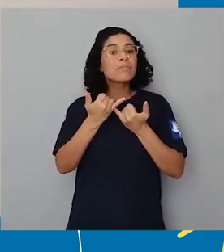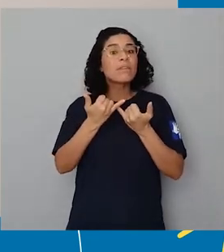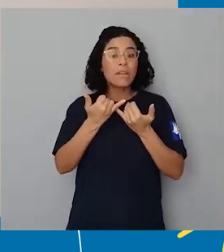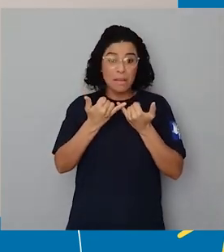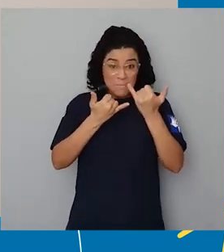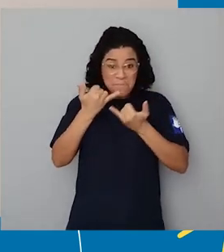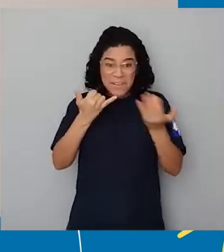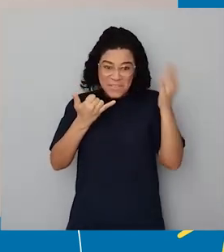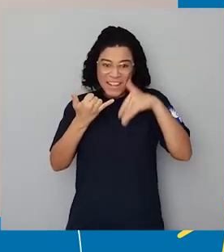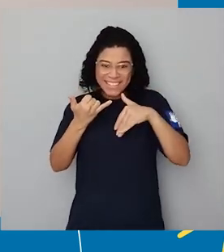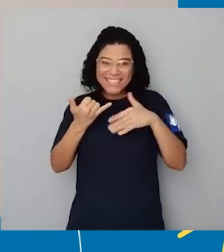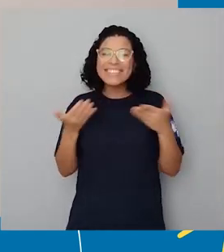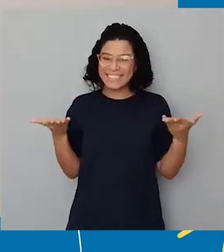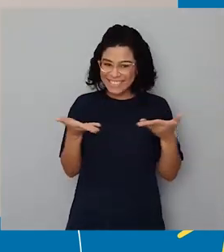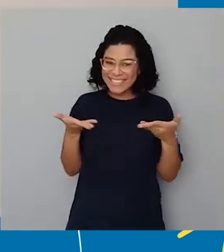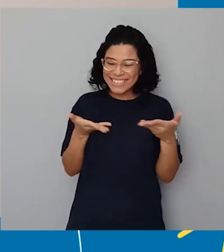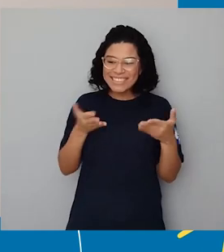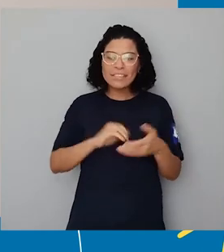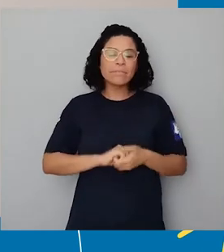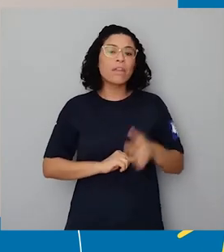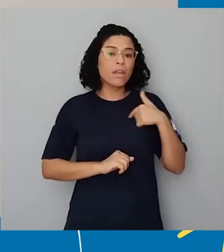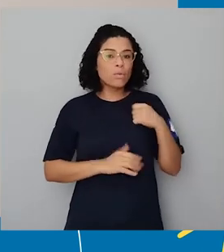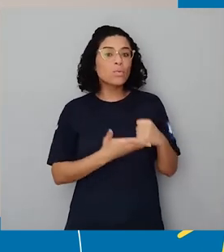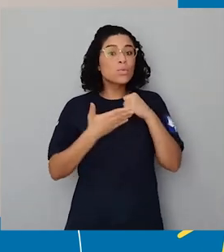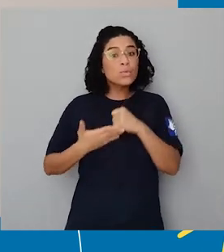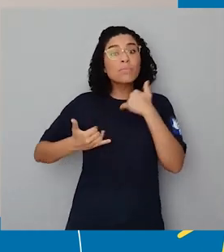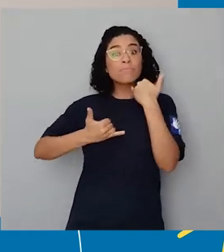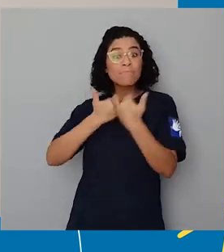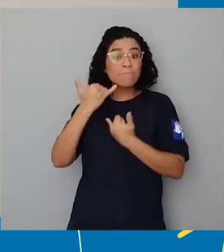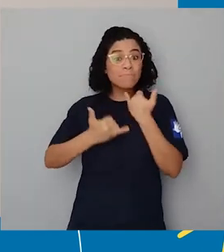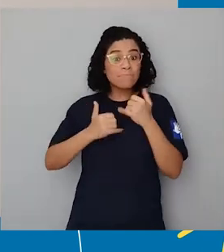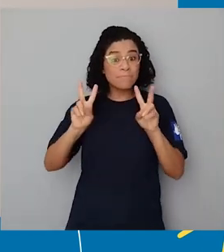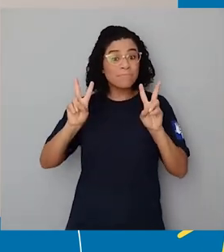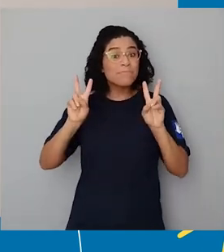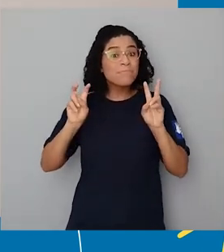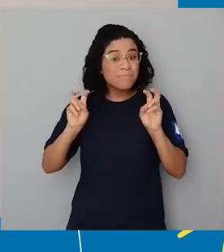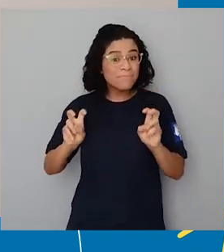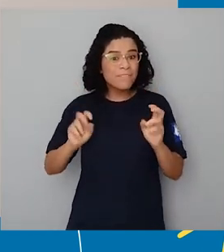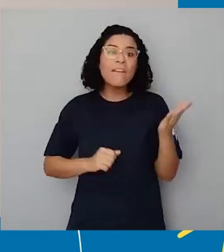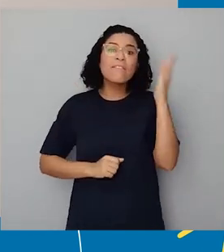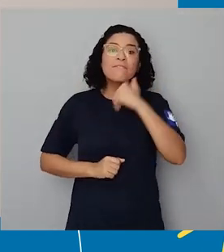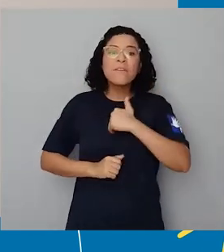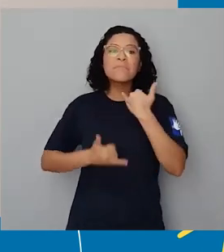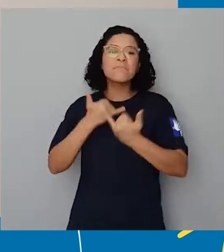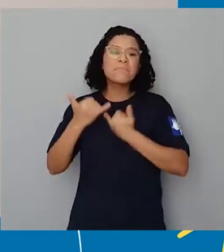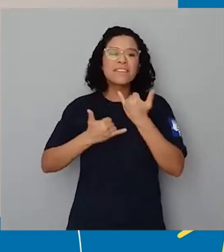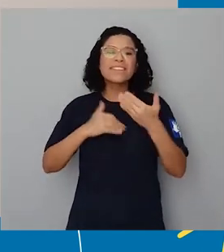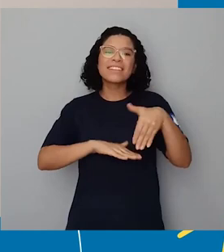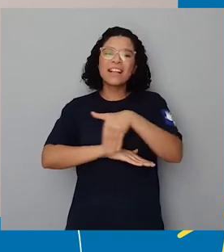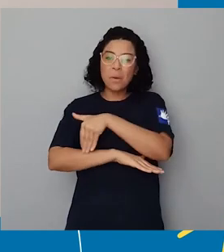vamos brincar mais e falar menos, não é? Eu trouxe uma brincadeira aqui para vocês que se chama Vem Brincar na